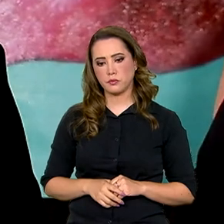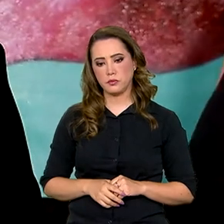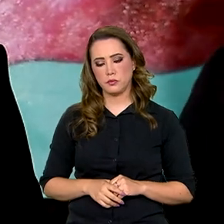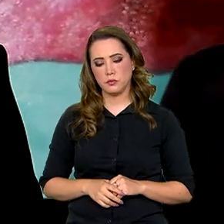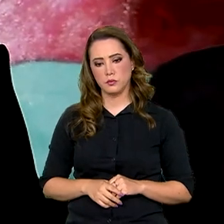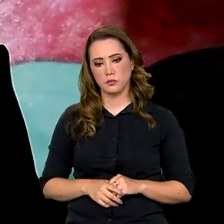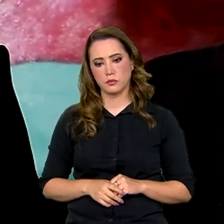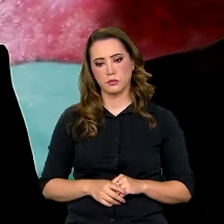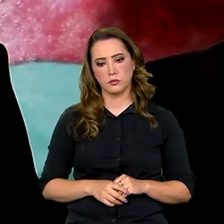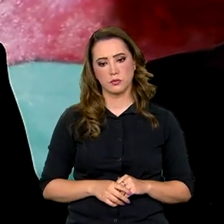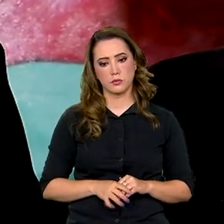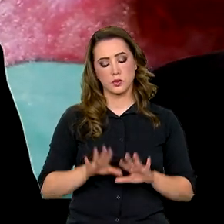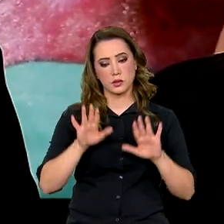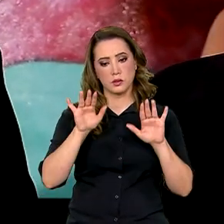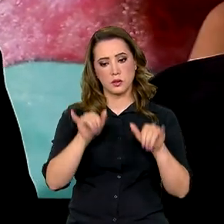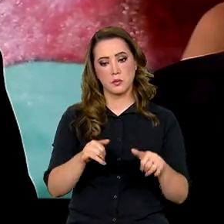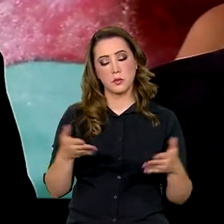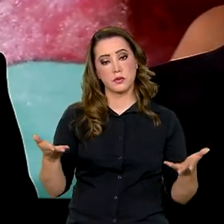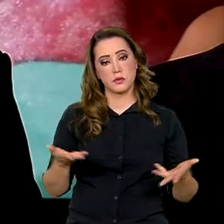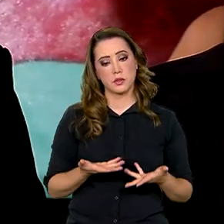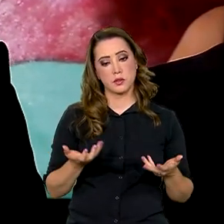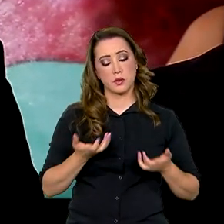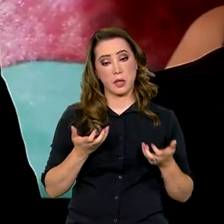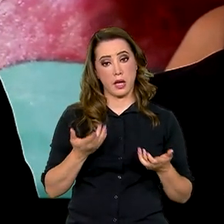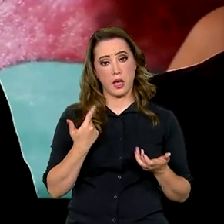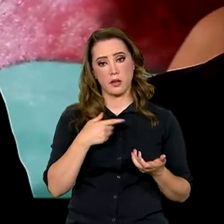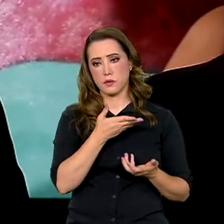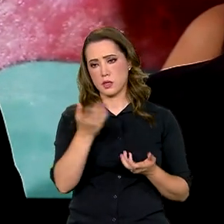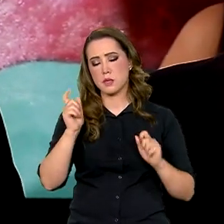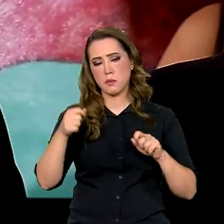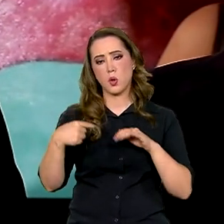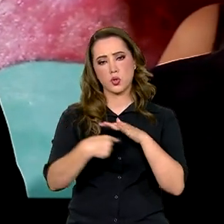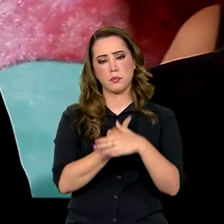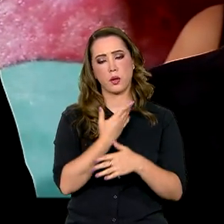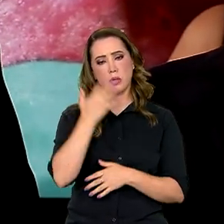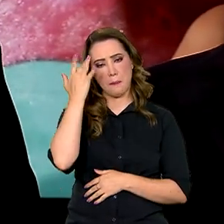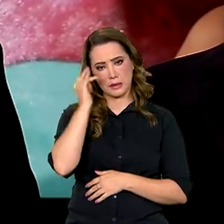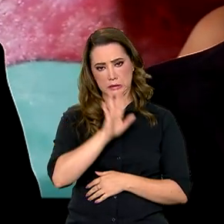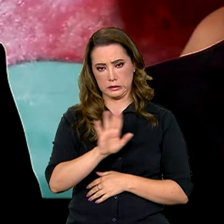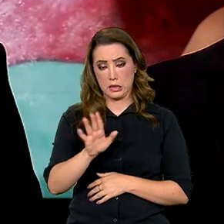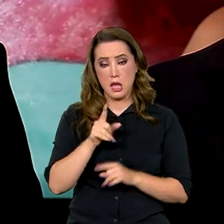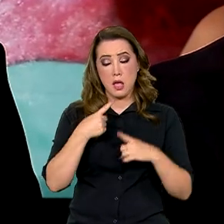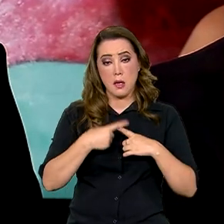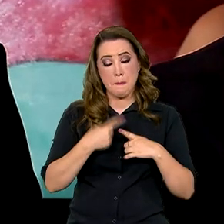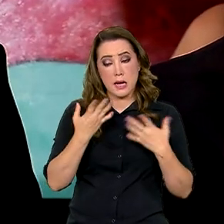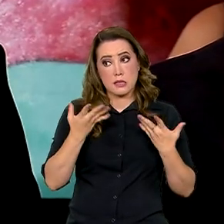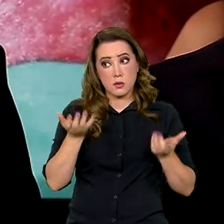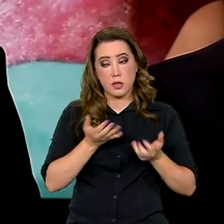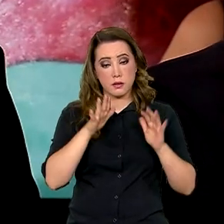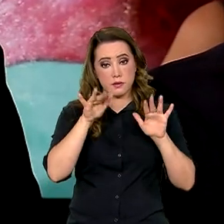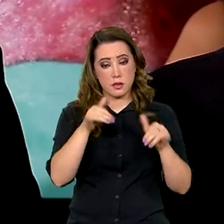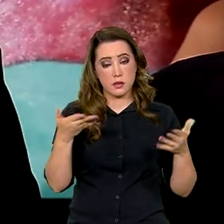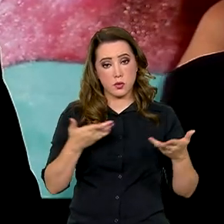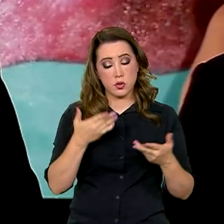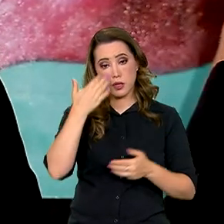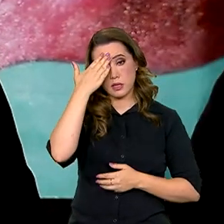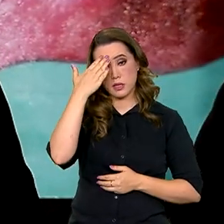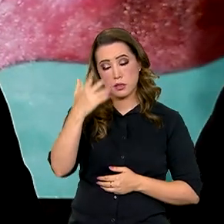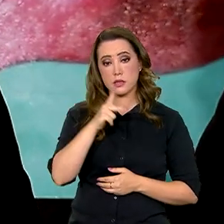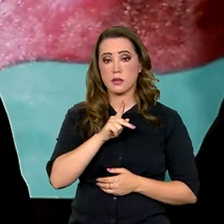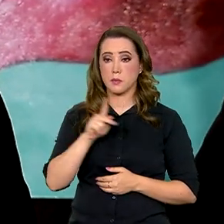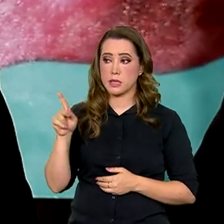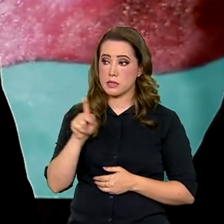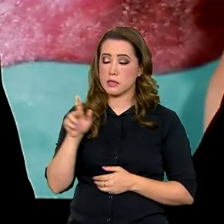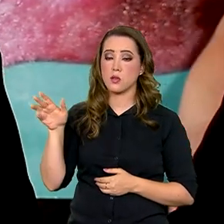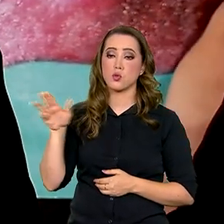só de encerrar a minha fala como falei estudar a disposição de todas as partes de dia de amanhã dizer da minha eterna gratidão ao